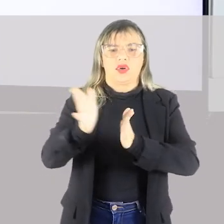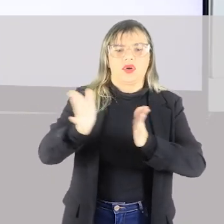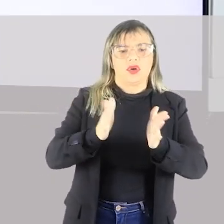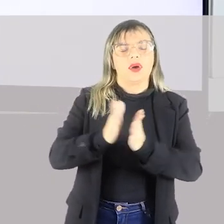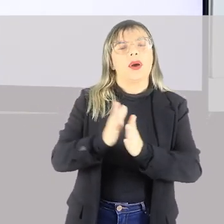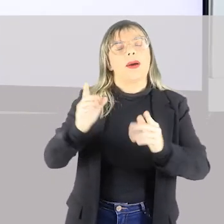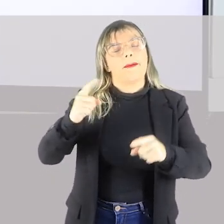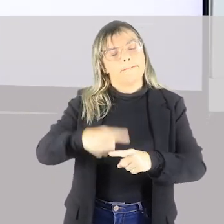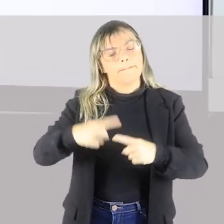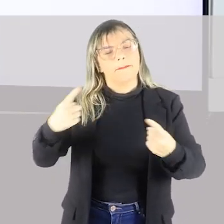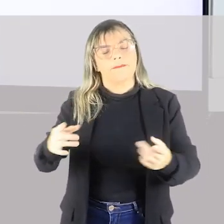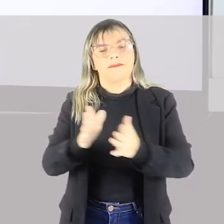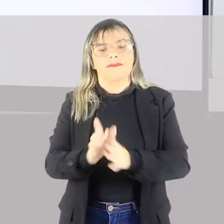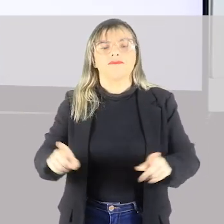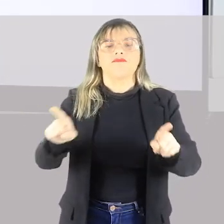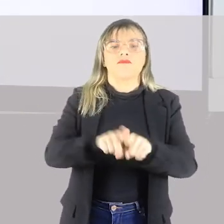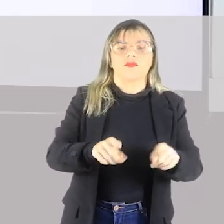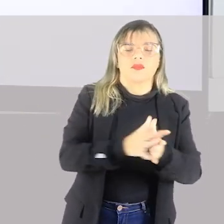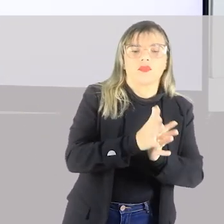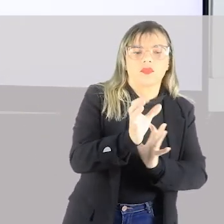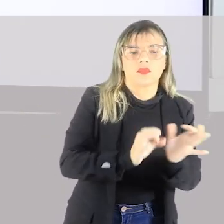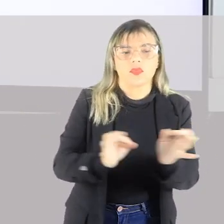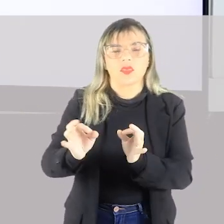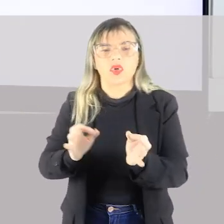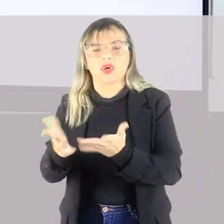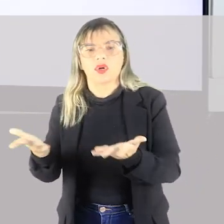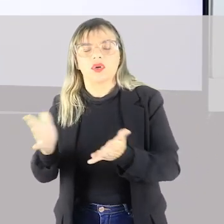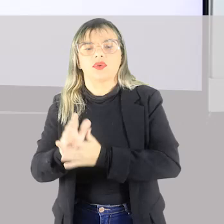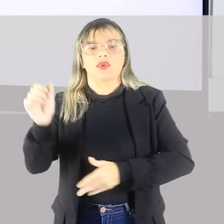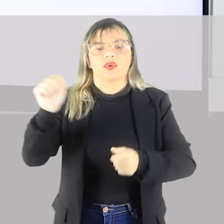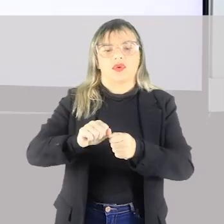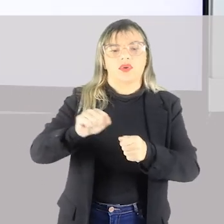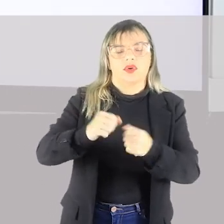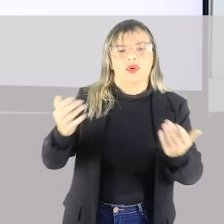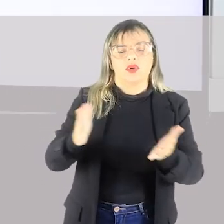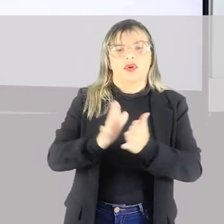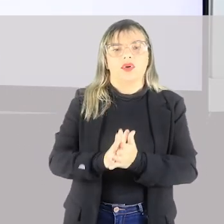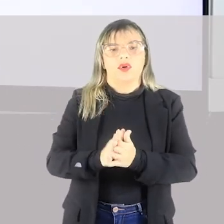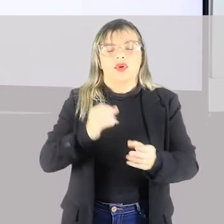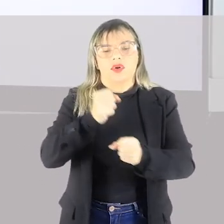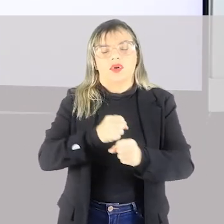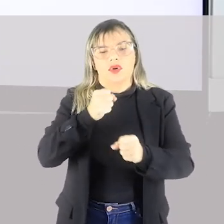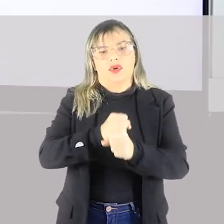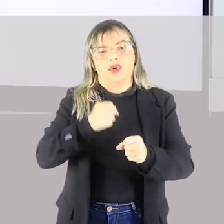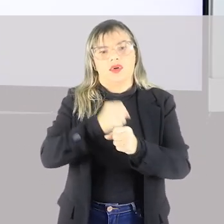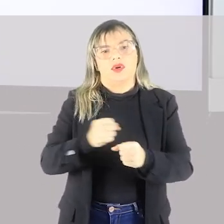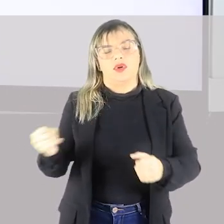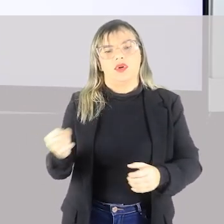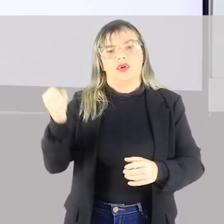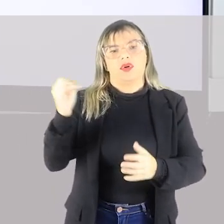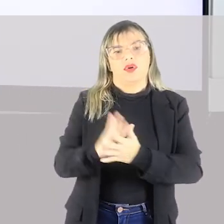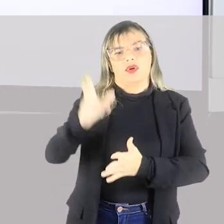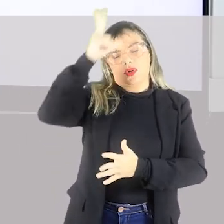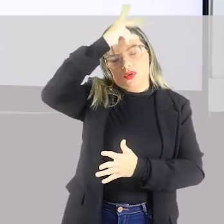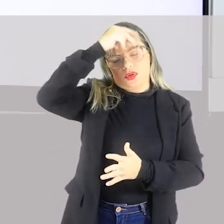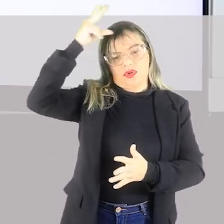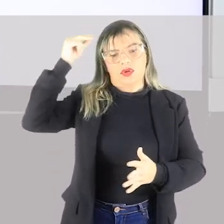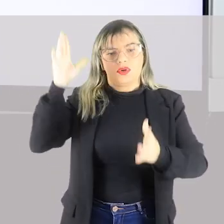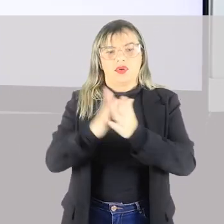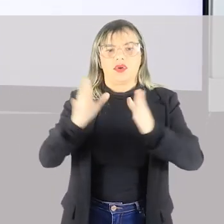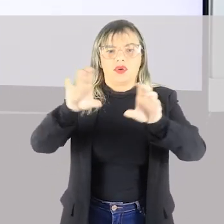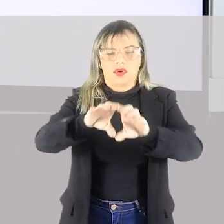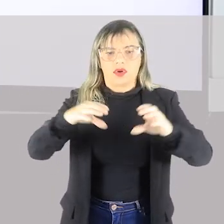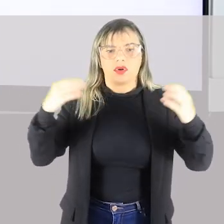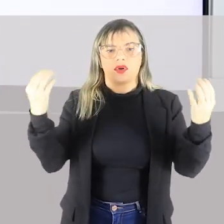Mas participar, por exemplo, do planejamento de uma execução, de uma obra importante da prefeitura na tua comunidade, de acompanhar